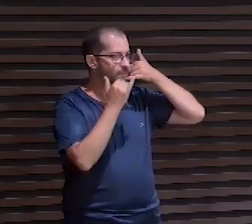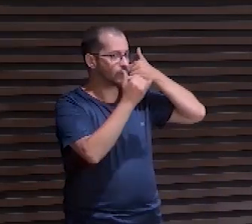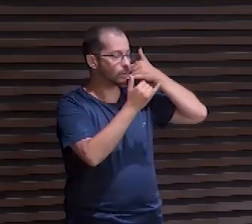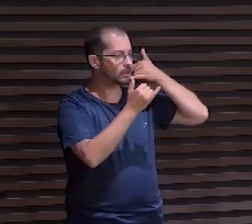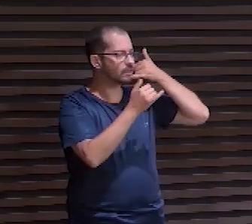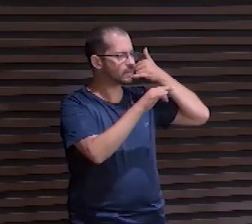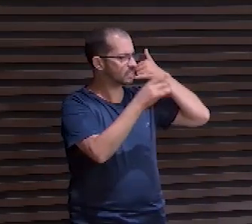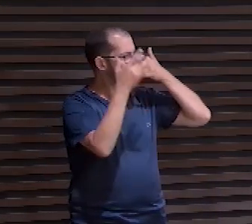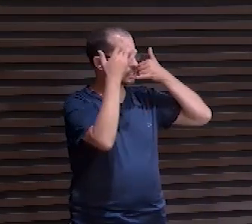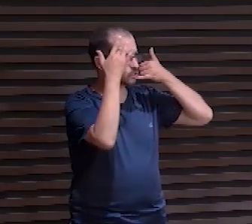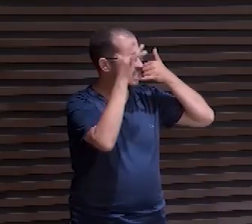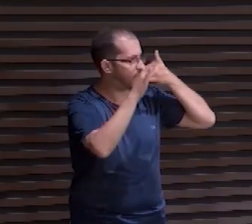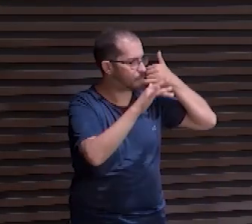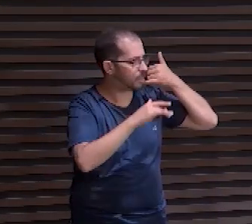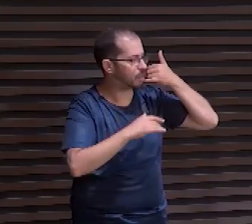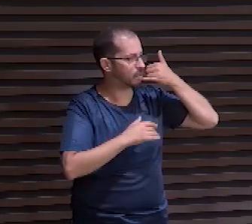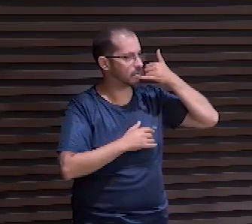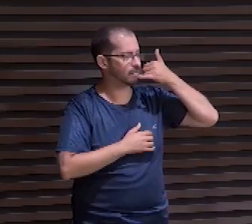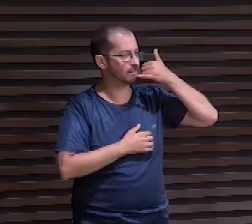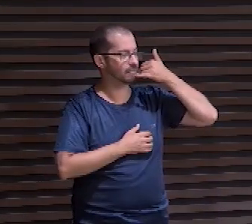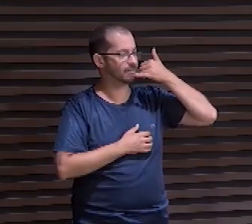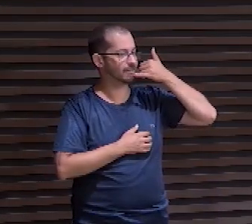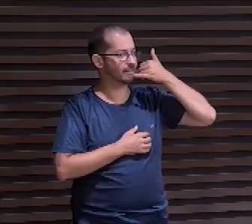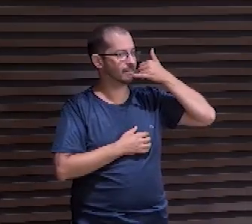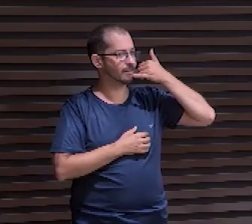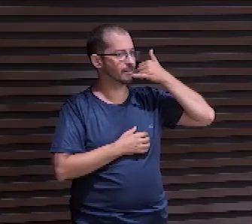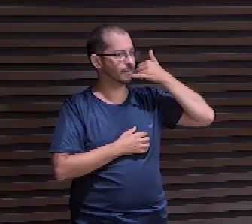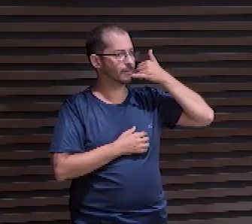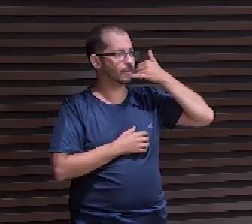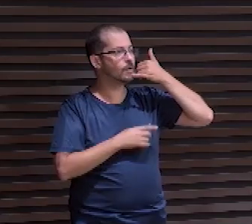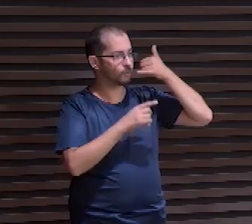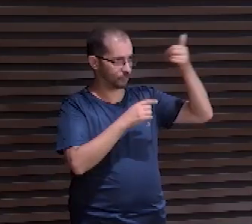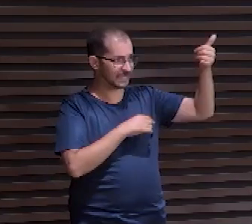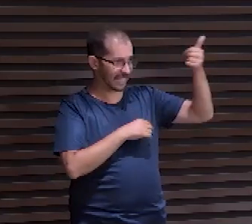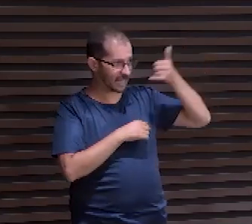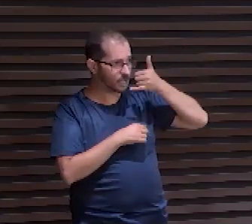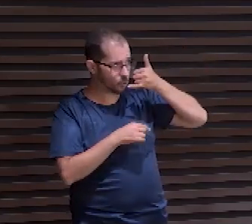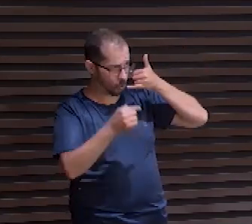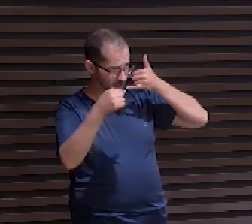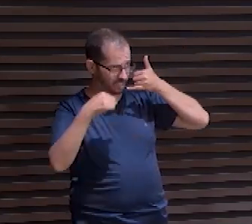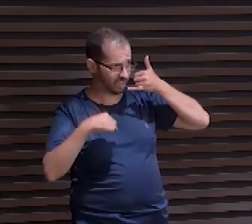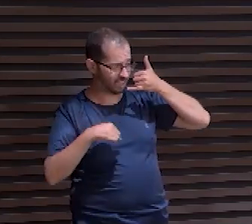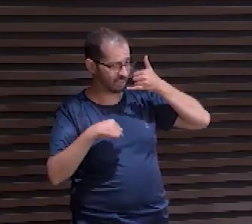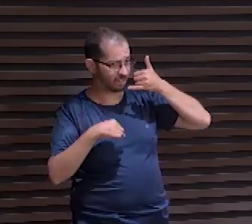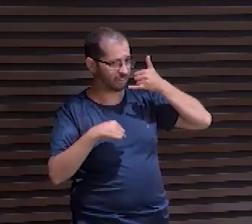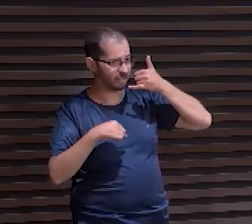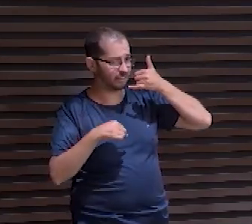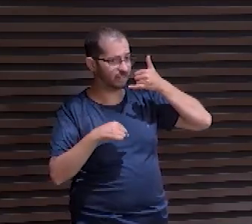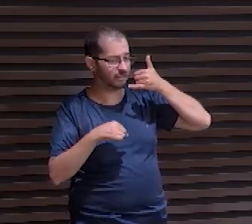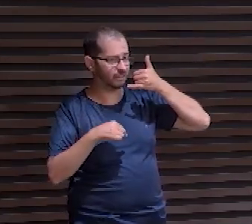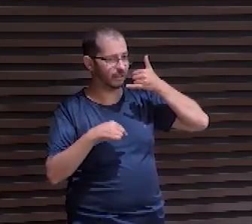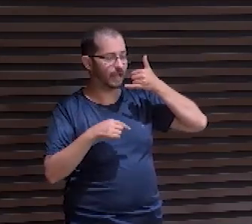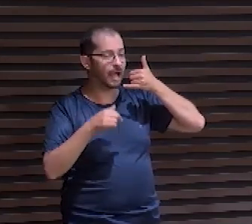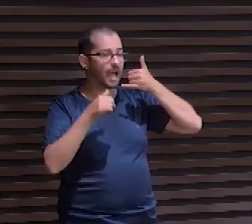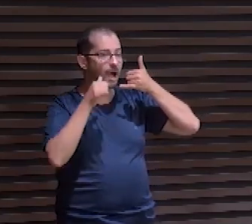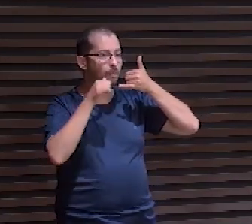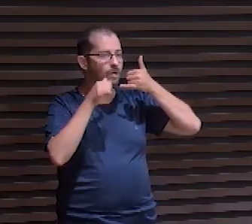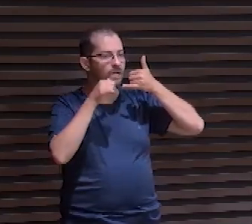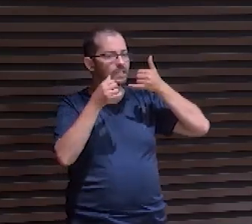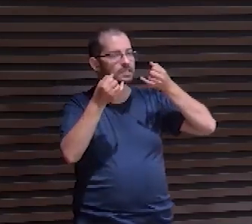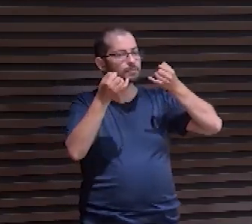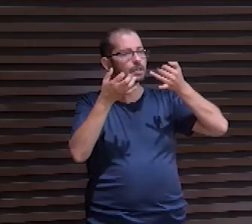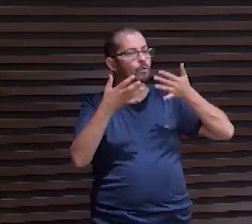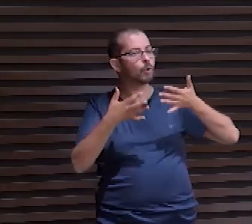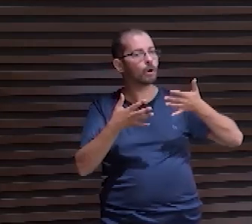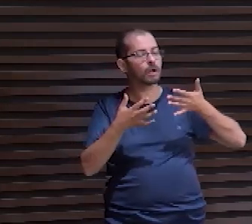minha resposta. Foi você quem fez a ligação? Ela explicou: eu nem mesmo sei para